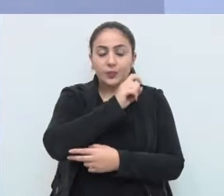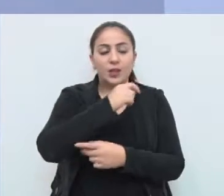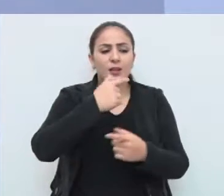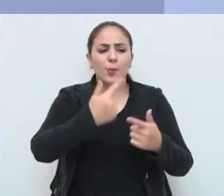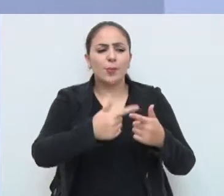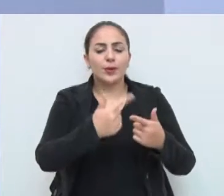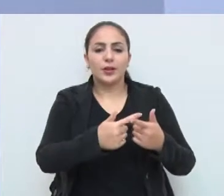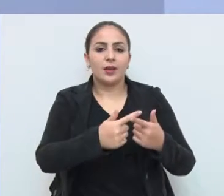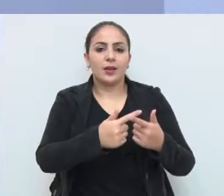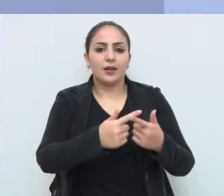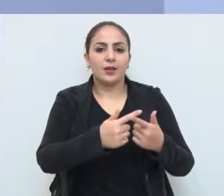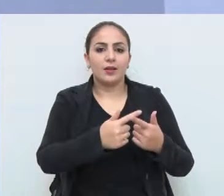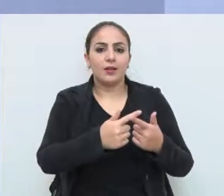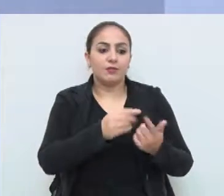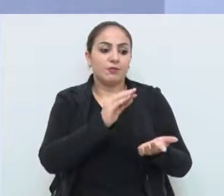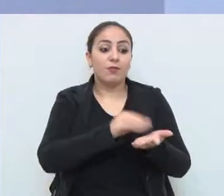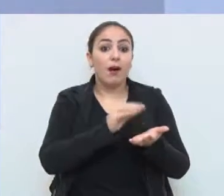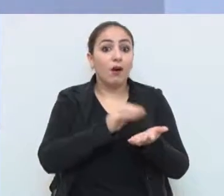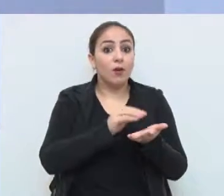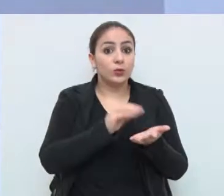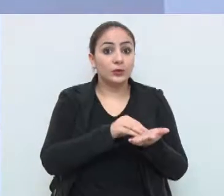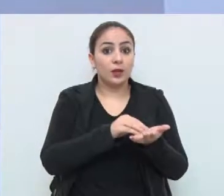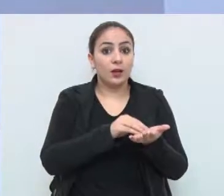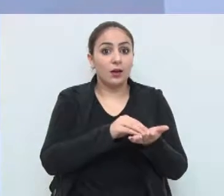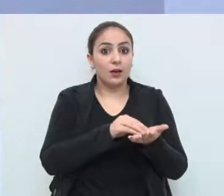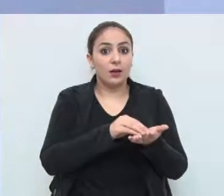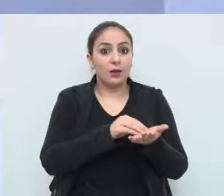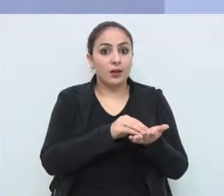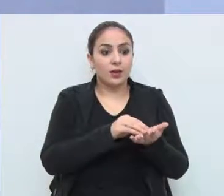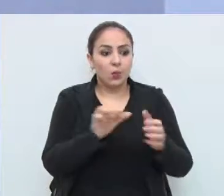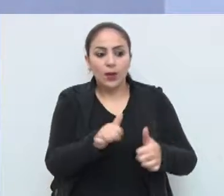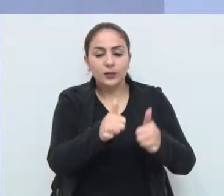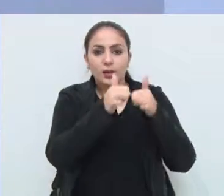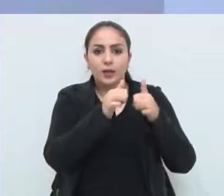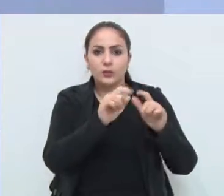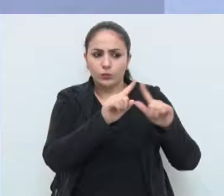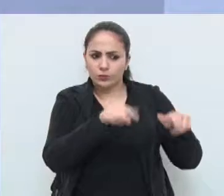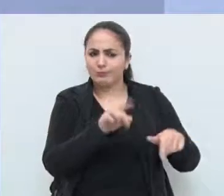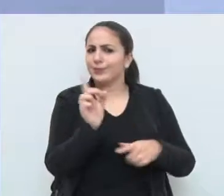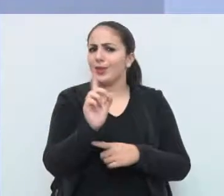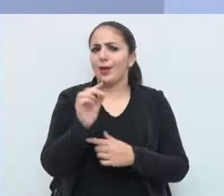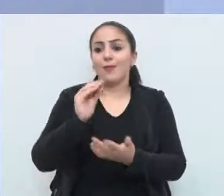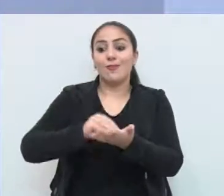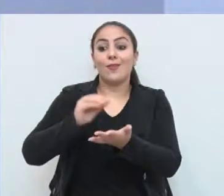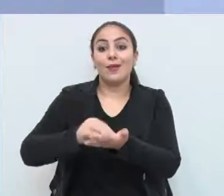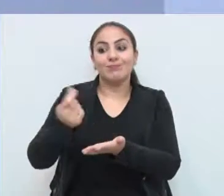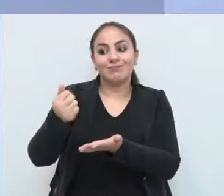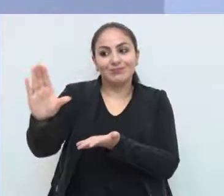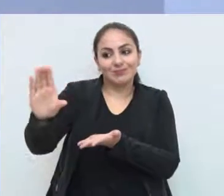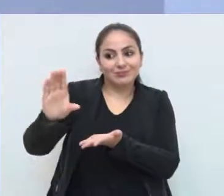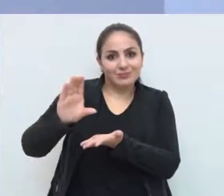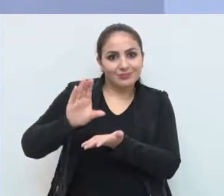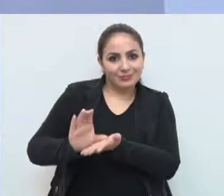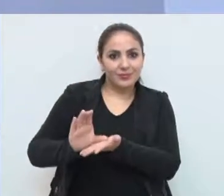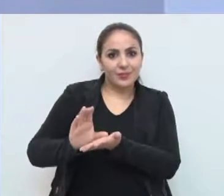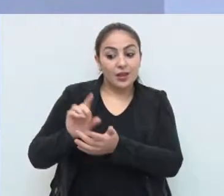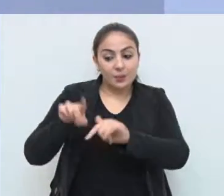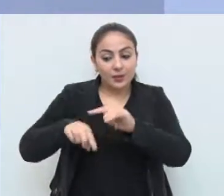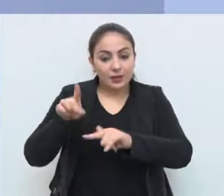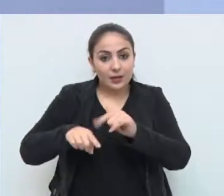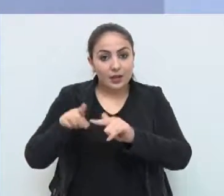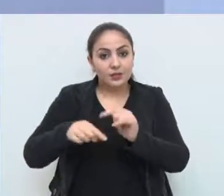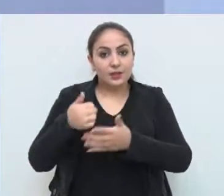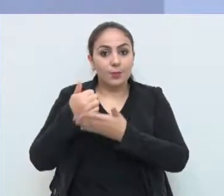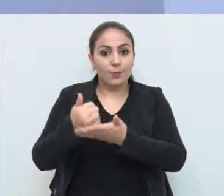isso não pela ineficácia dos funcionários, é importante frisar isso, mas pela precariedade de recursos e de equipamentos